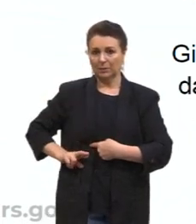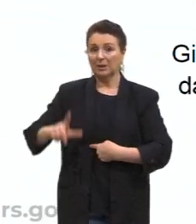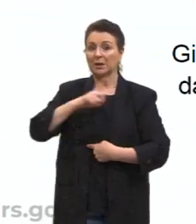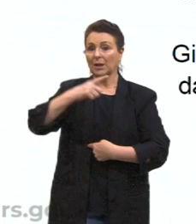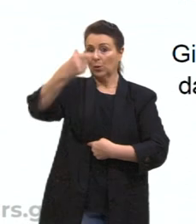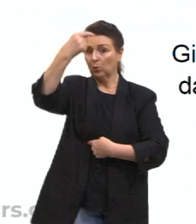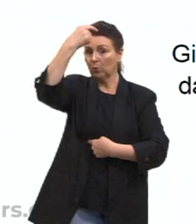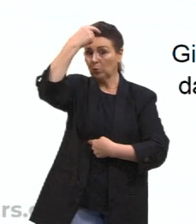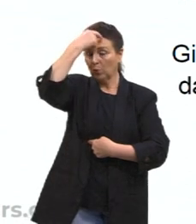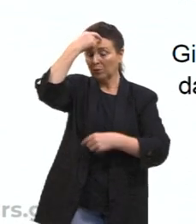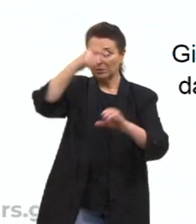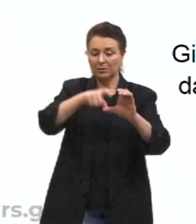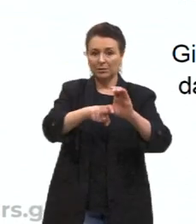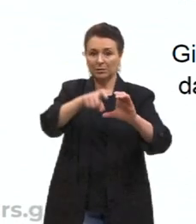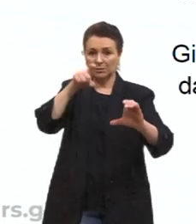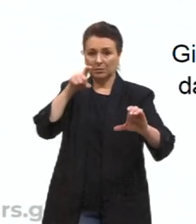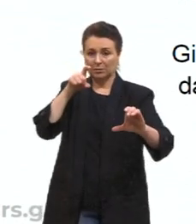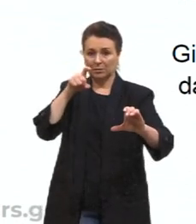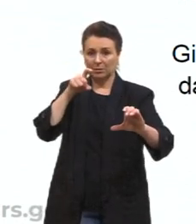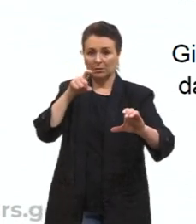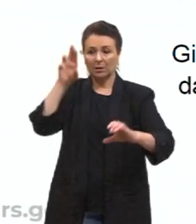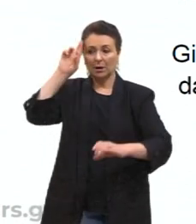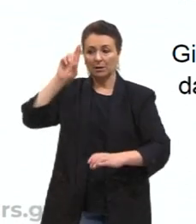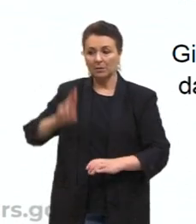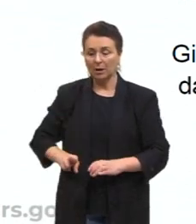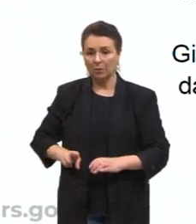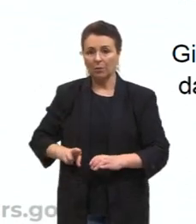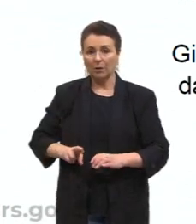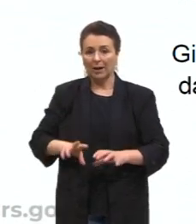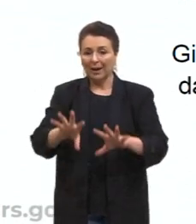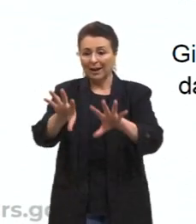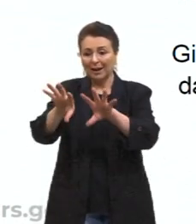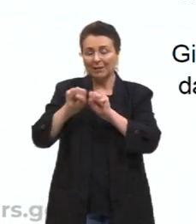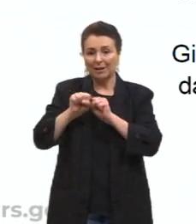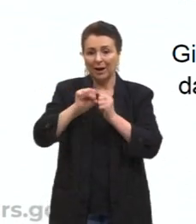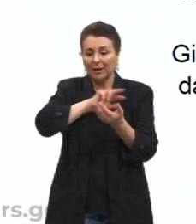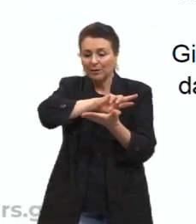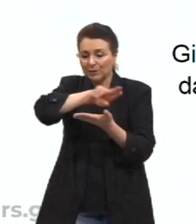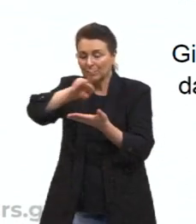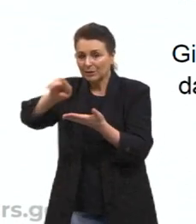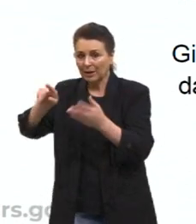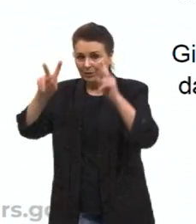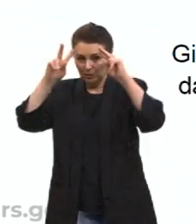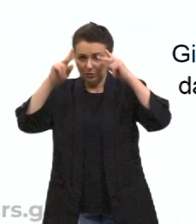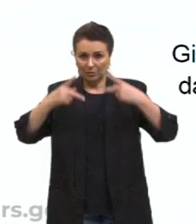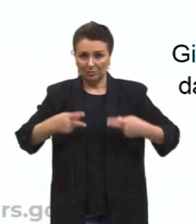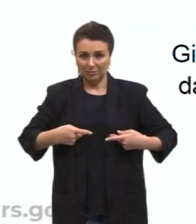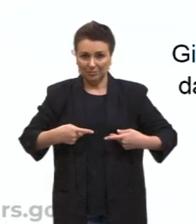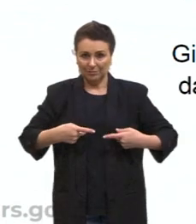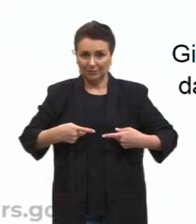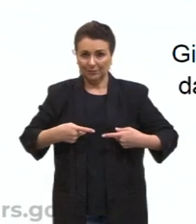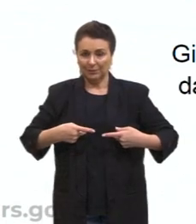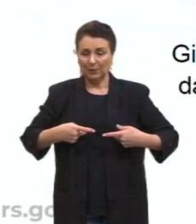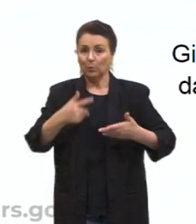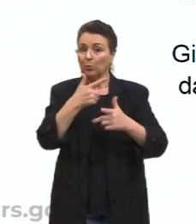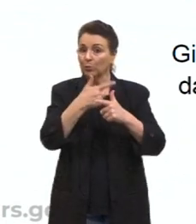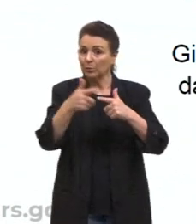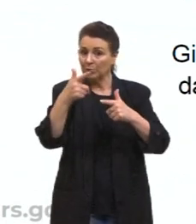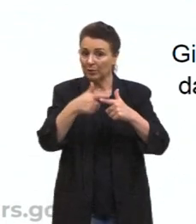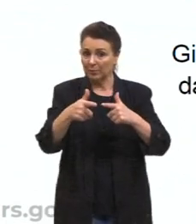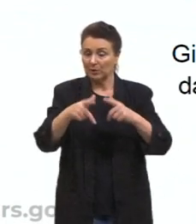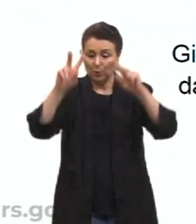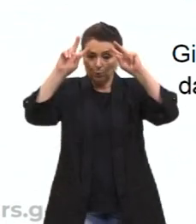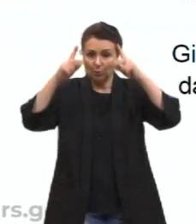e a razão traria felicidade para o ser humano a maioria dos problemas através emancipação esse ser humano